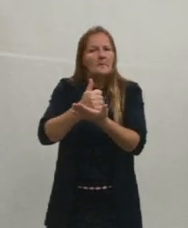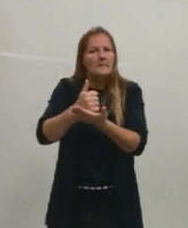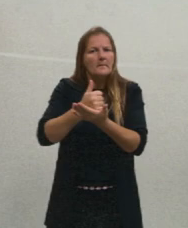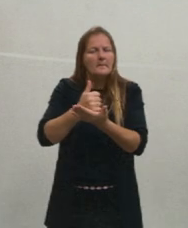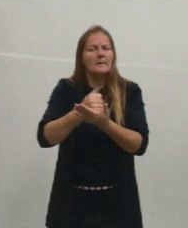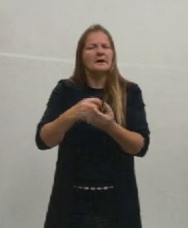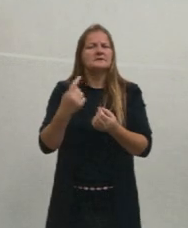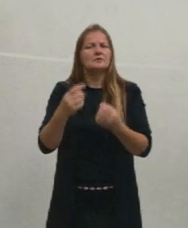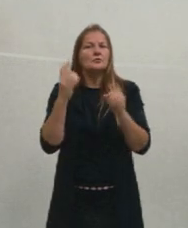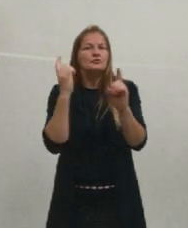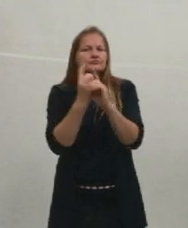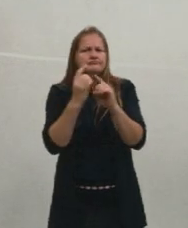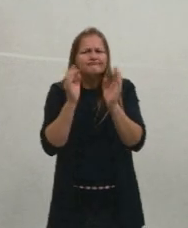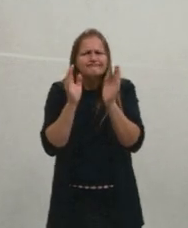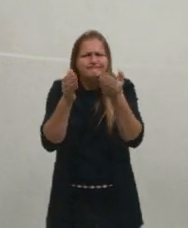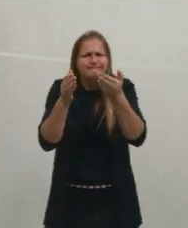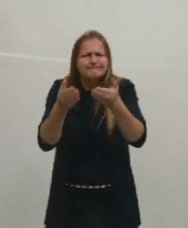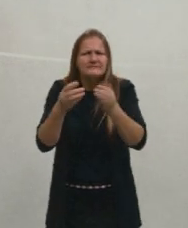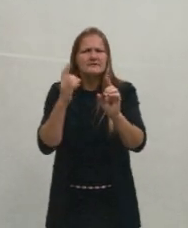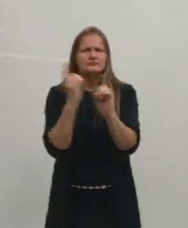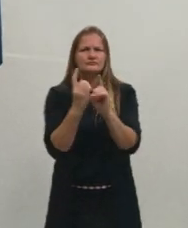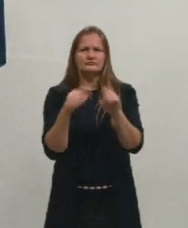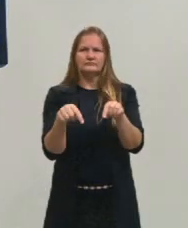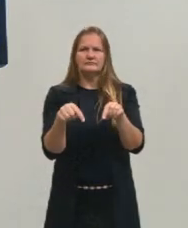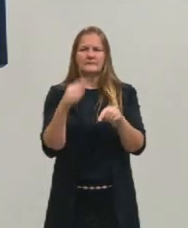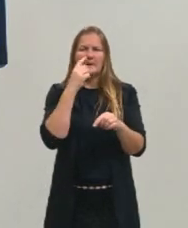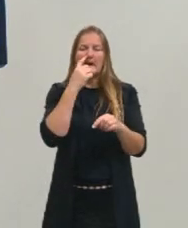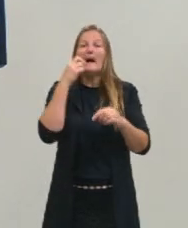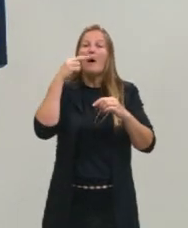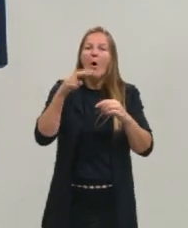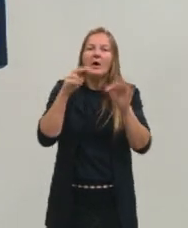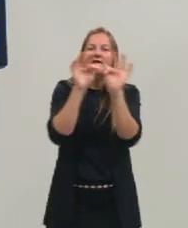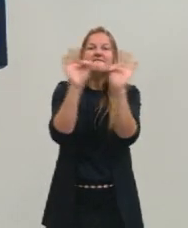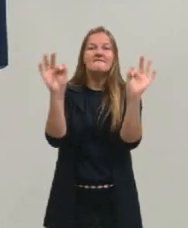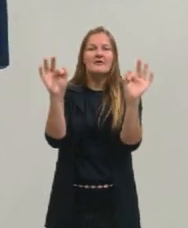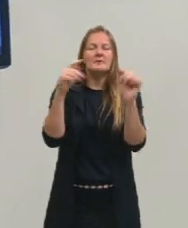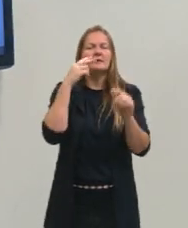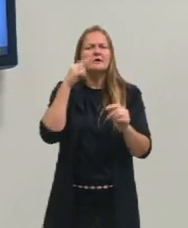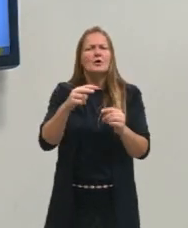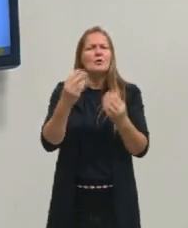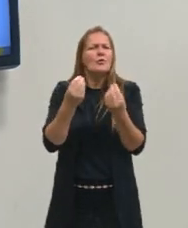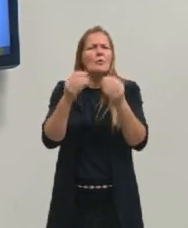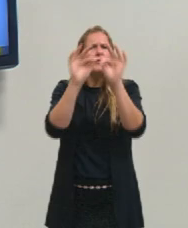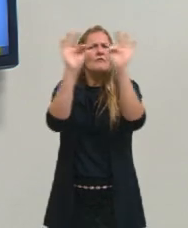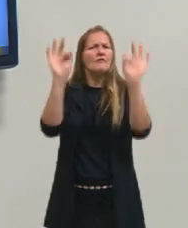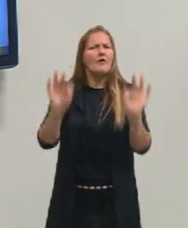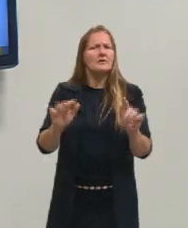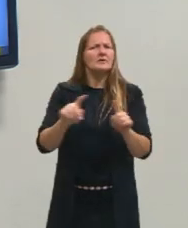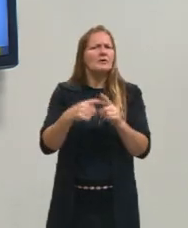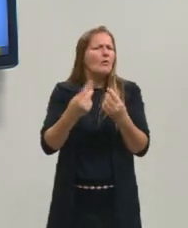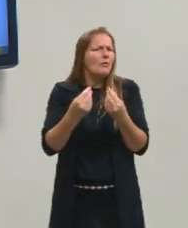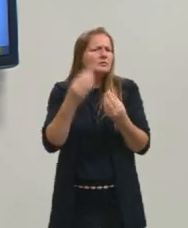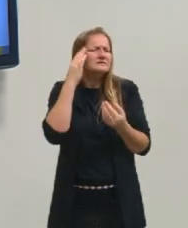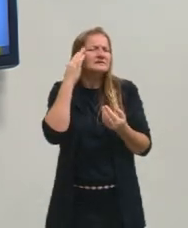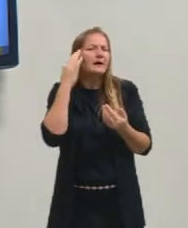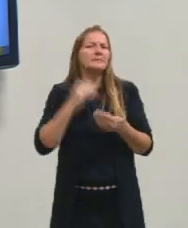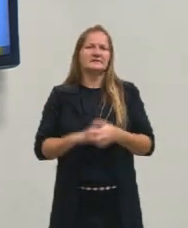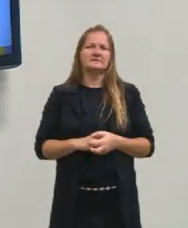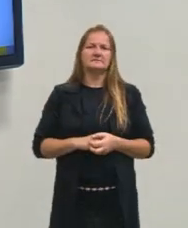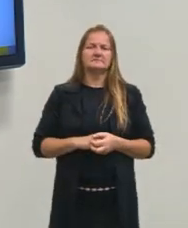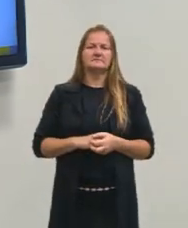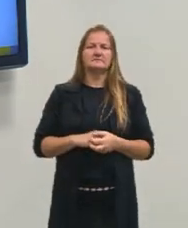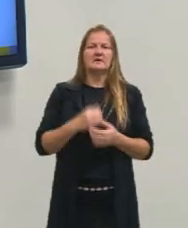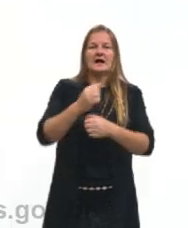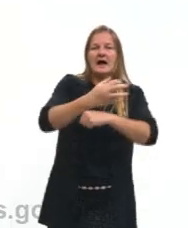saber identificar um ácido e uma base um composto eu olha a fórmula do meu com É eu sei que aquilo ali é um astro ou é uma base